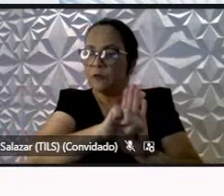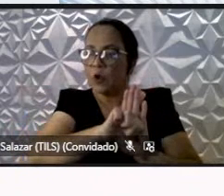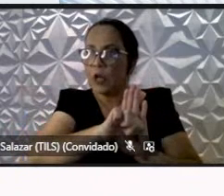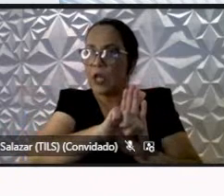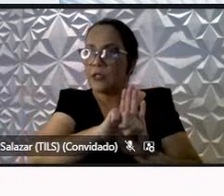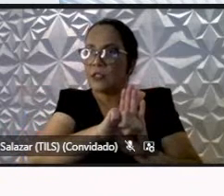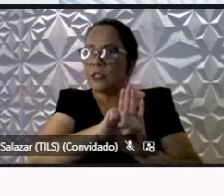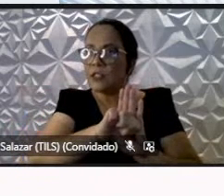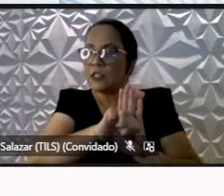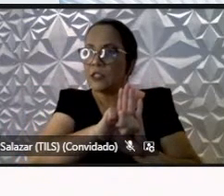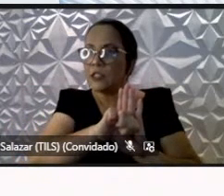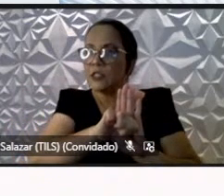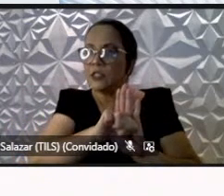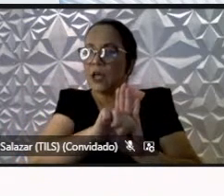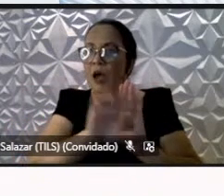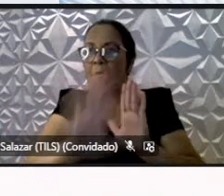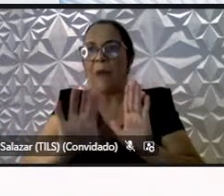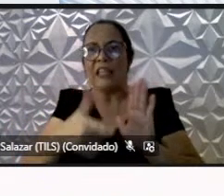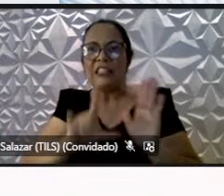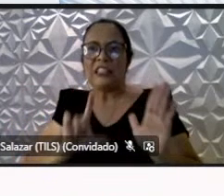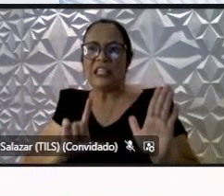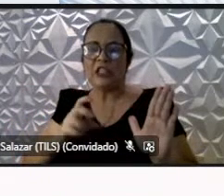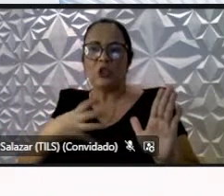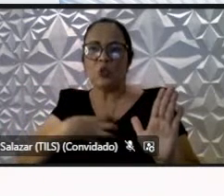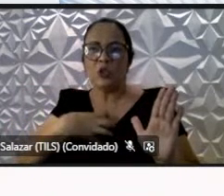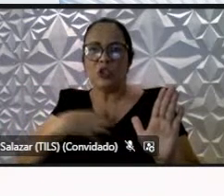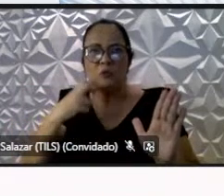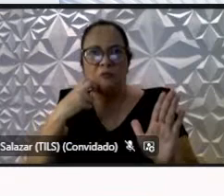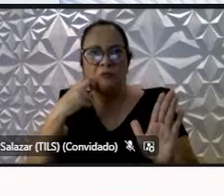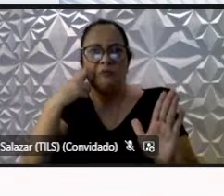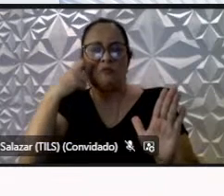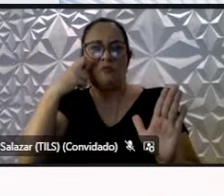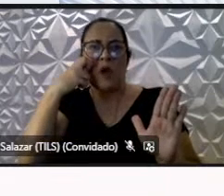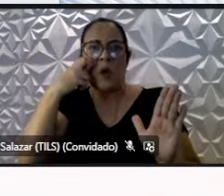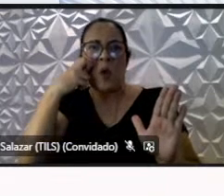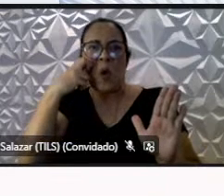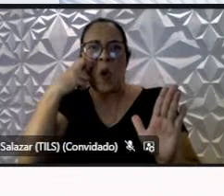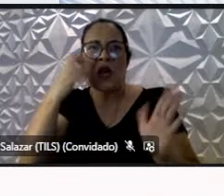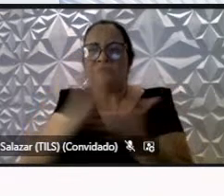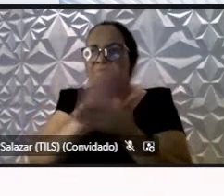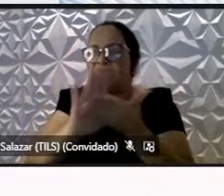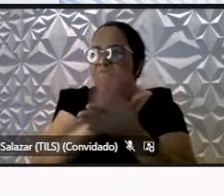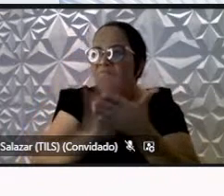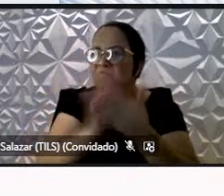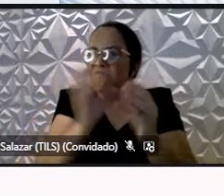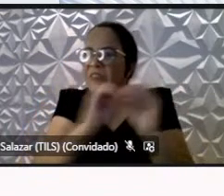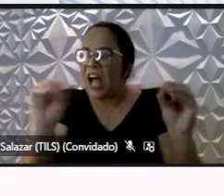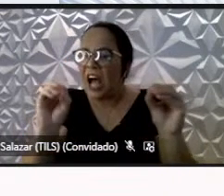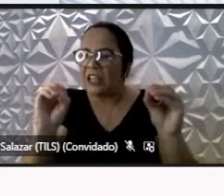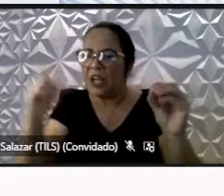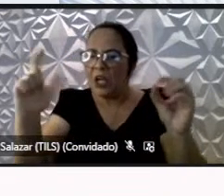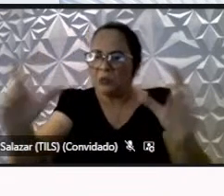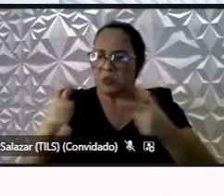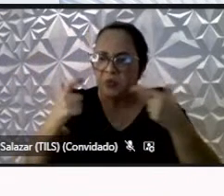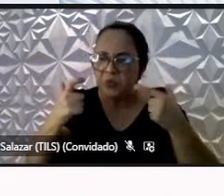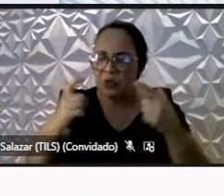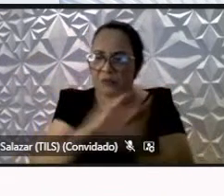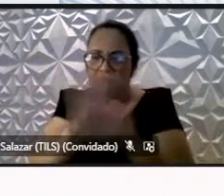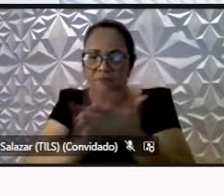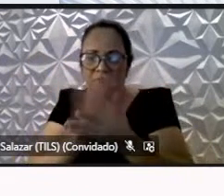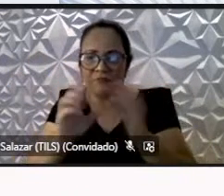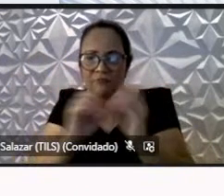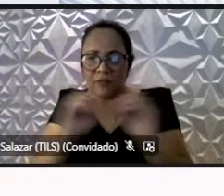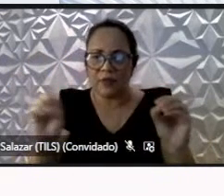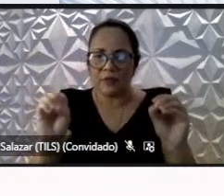experimentado vergonha, humilhação, desrespeito e de ter sido ridicularizado em algum momento. When you change the focus from